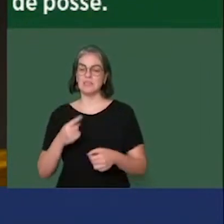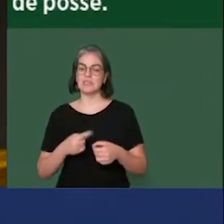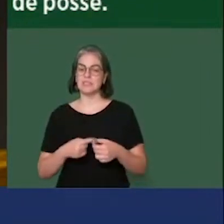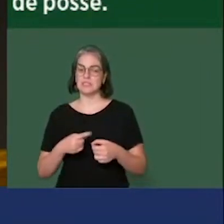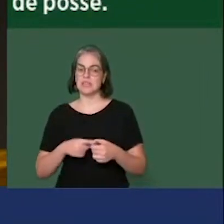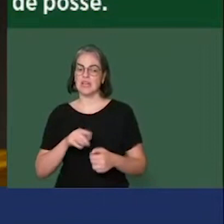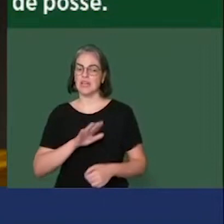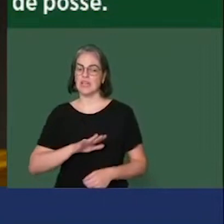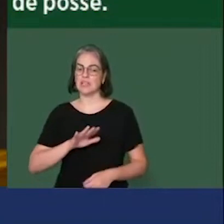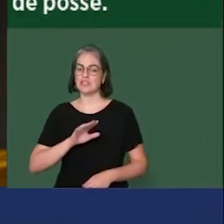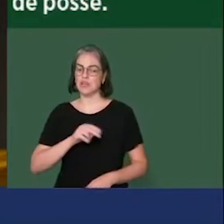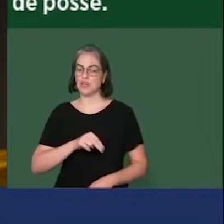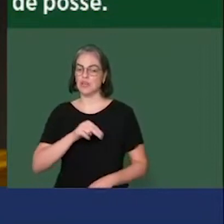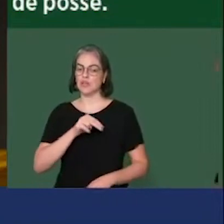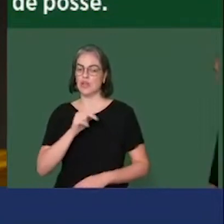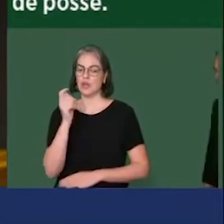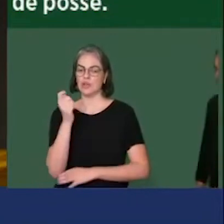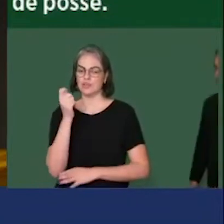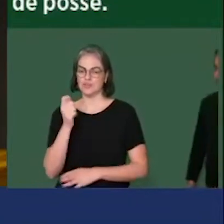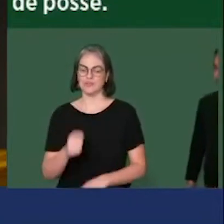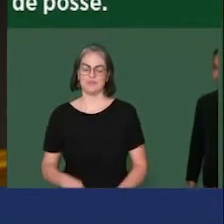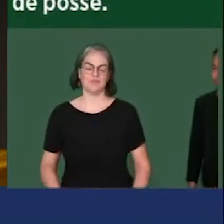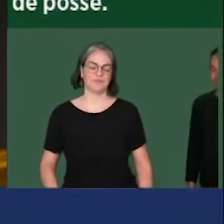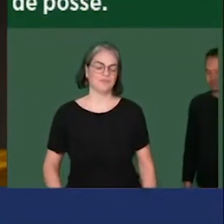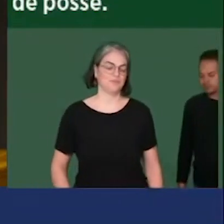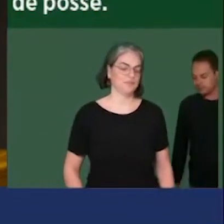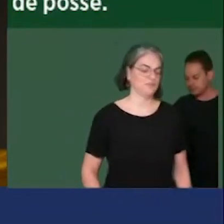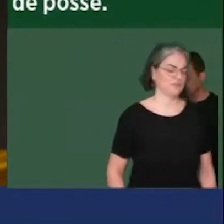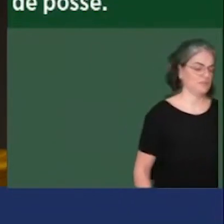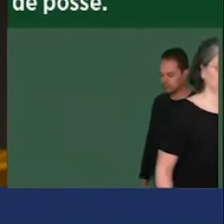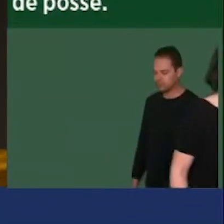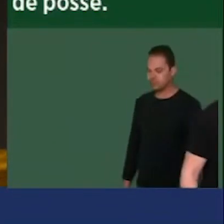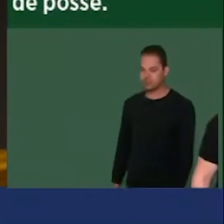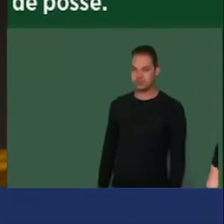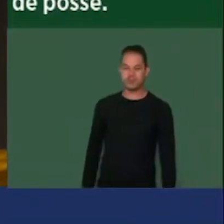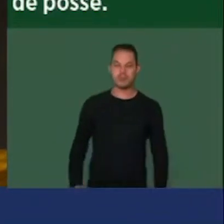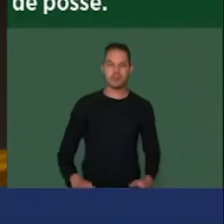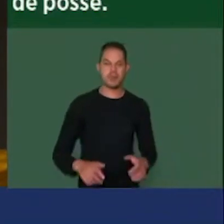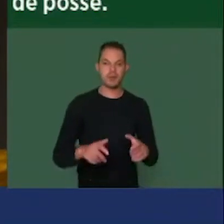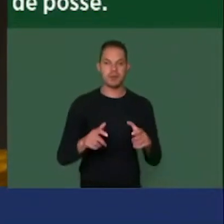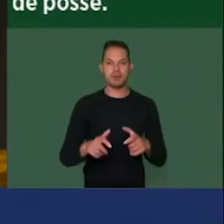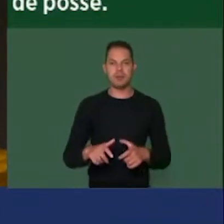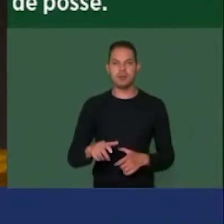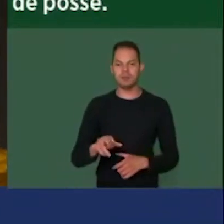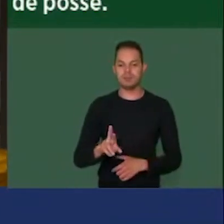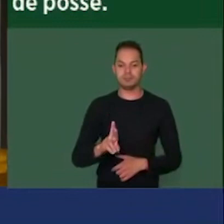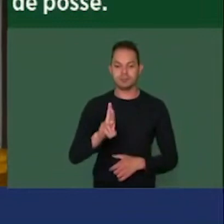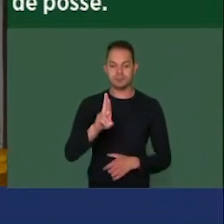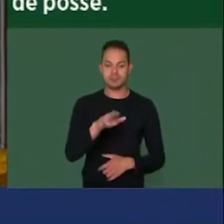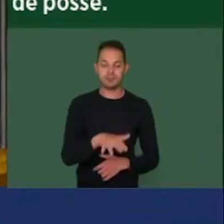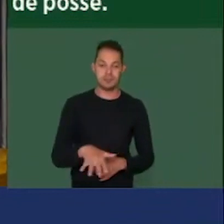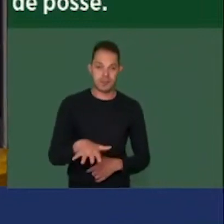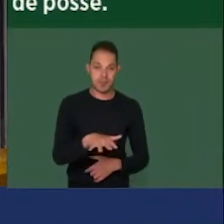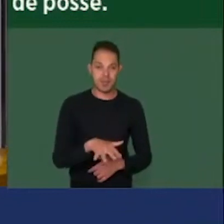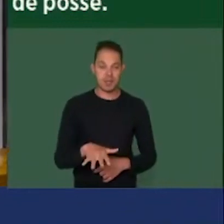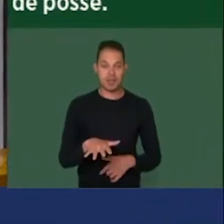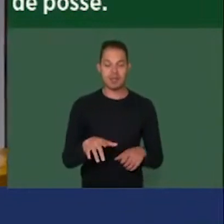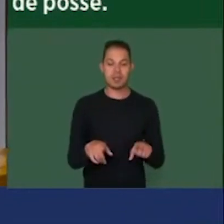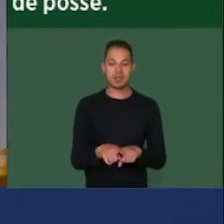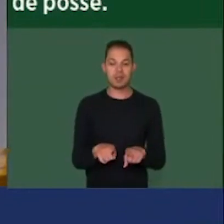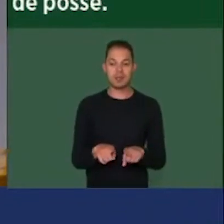Rio Grande do Sul, que é o motor daquela região e de pelo menos